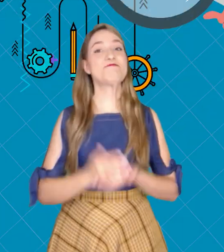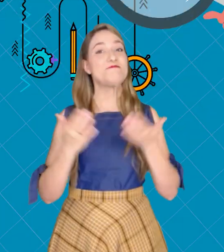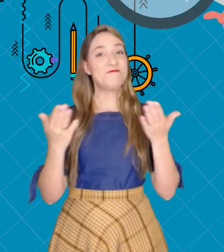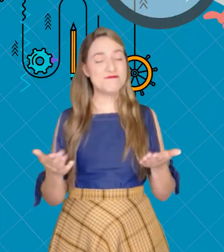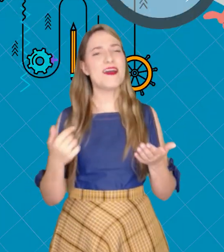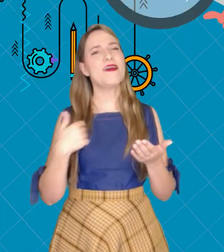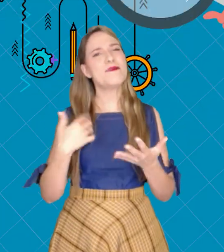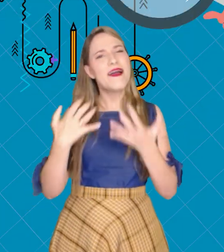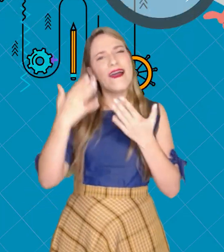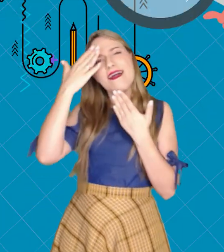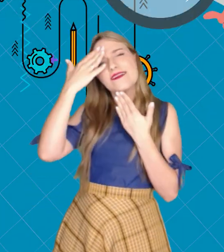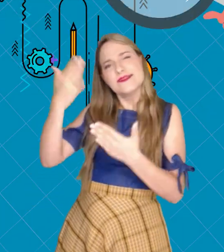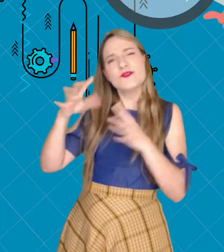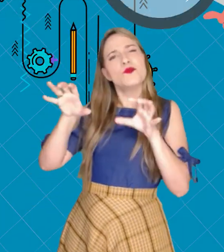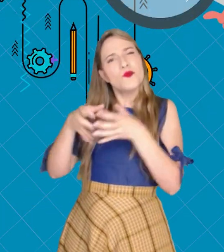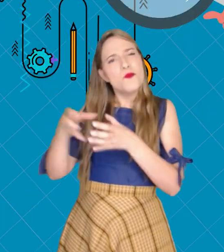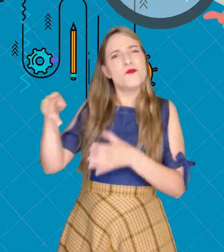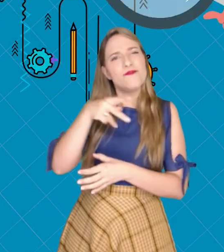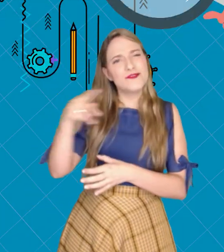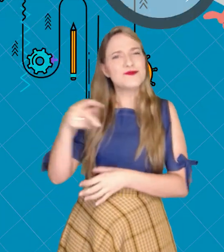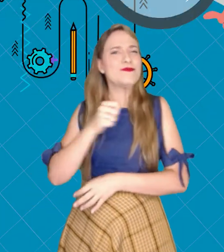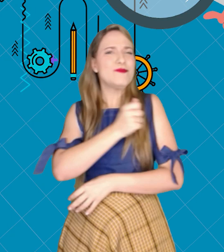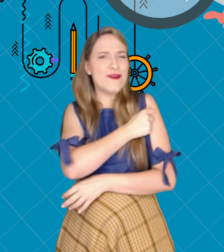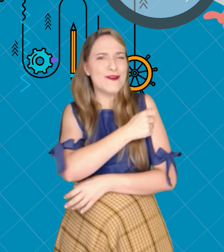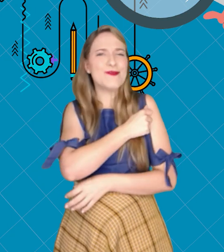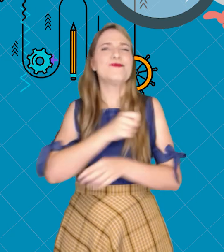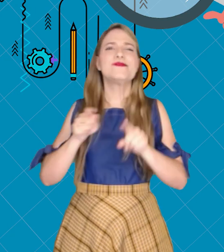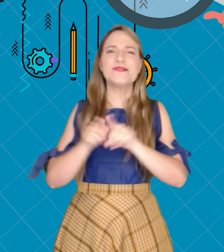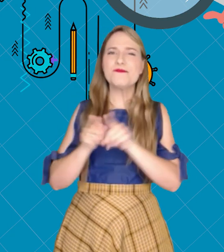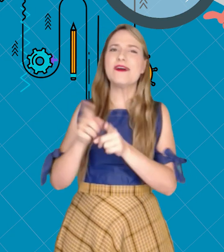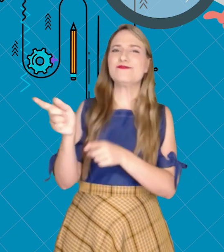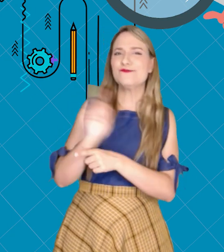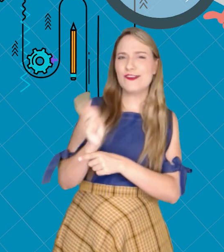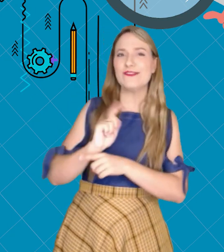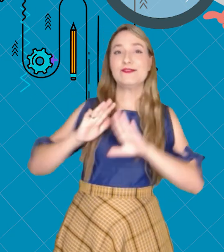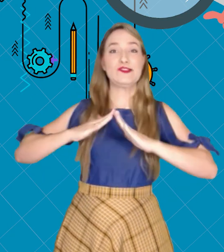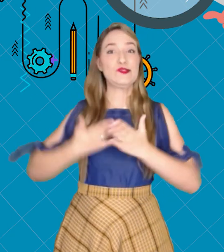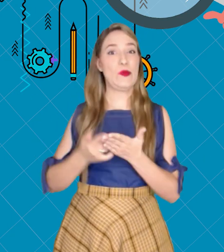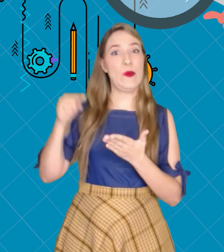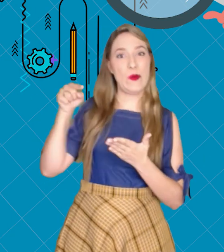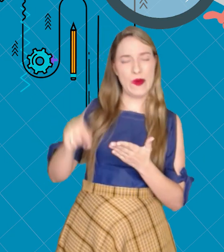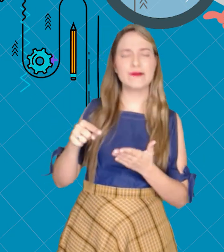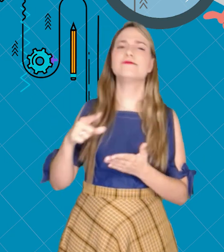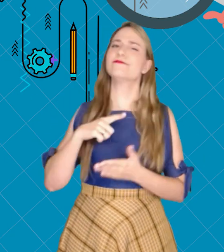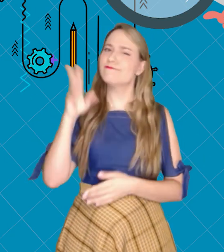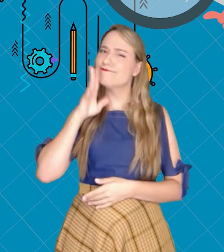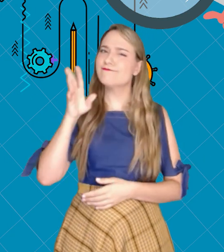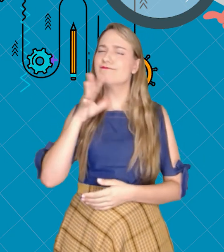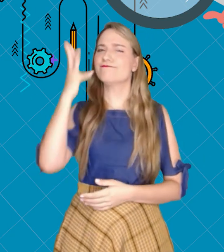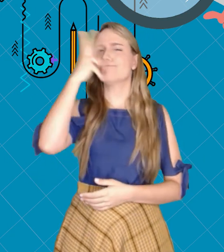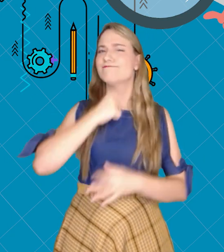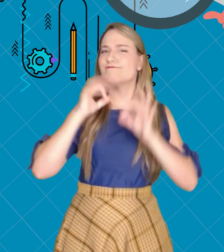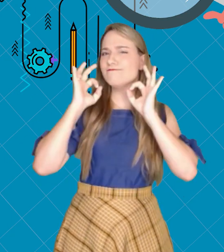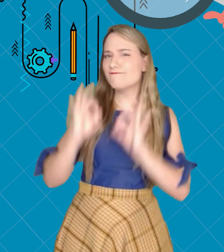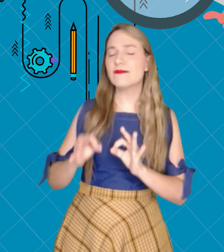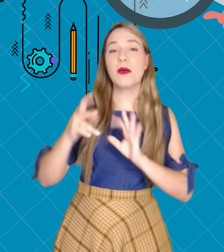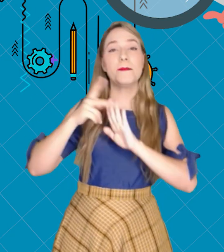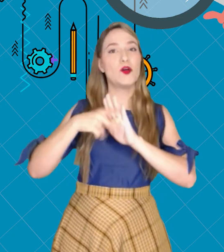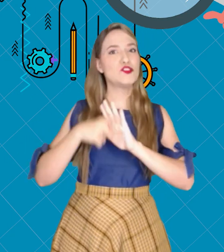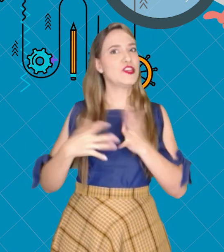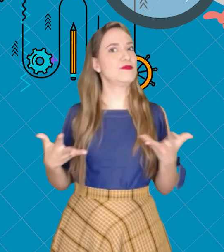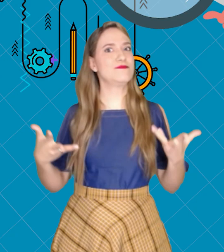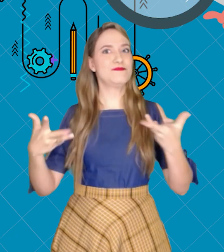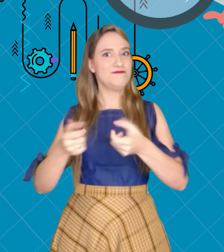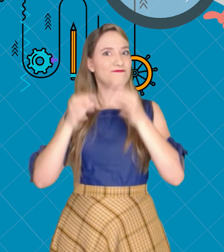Olha, pessoal, eu quero agradecer aos professores, estudantes e ao grupo gestor da escola. Foi tudo muito legal, muito bonito. O projeto